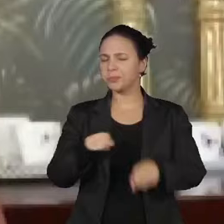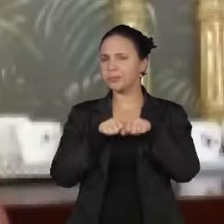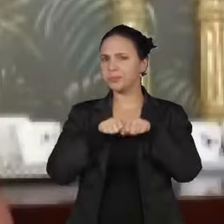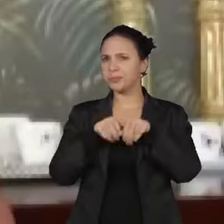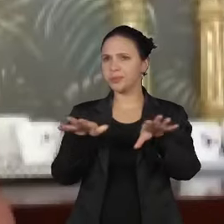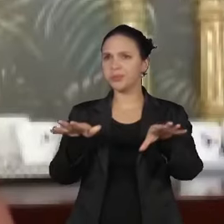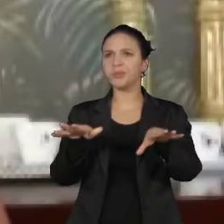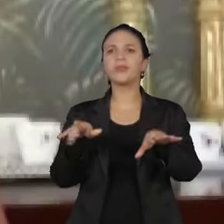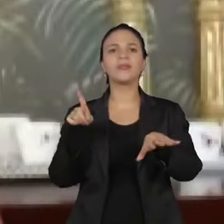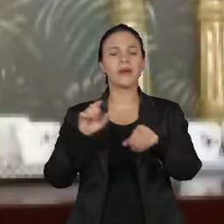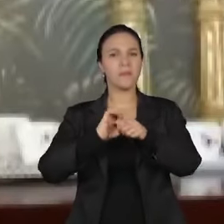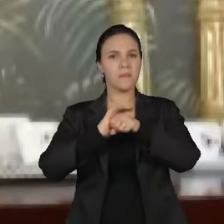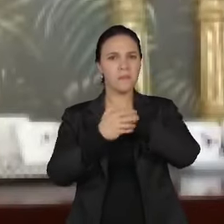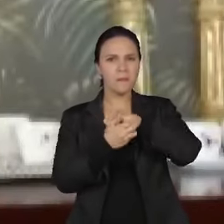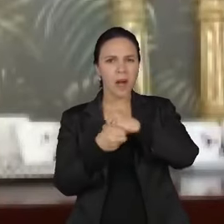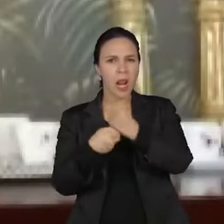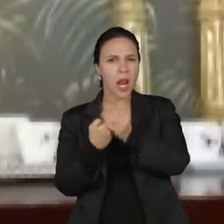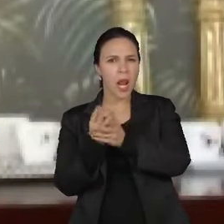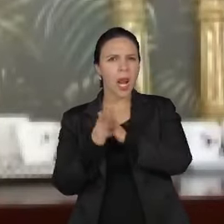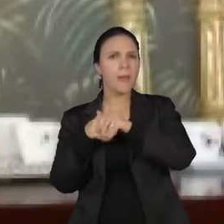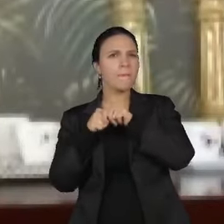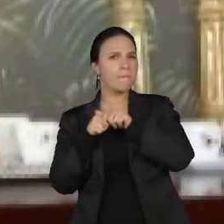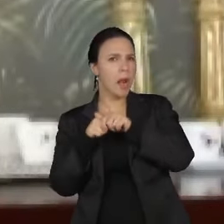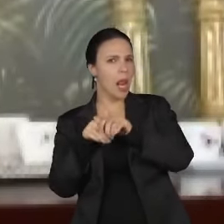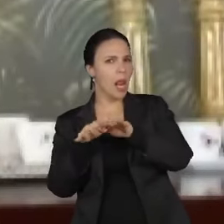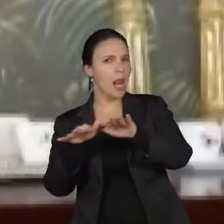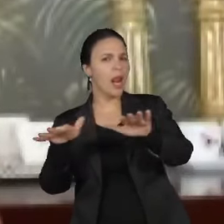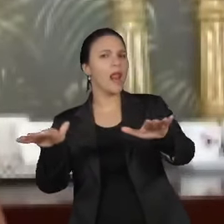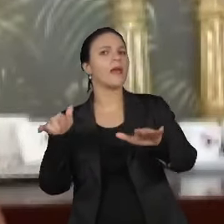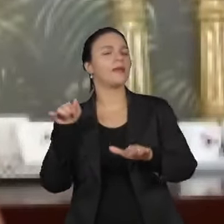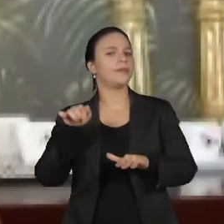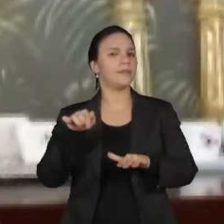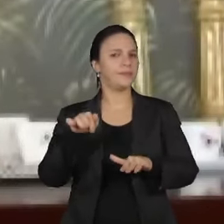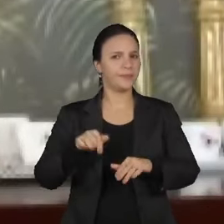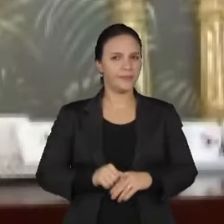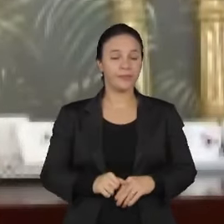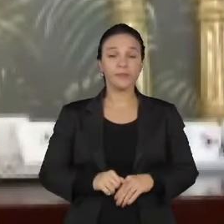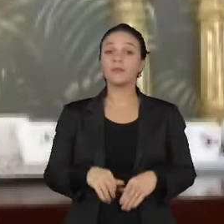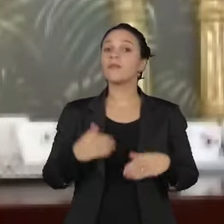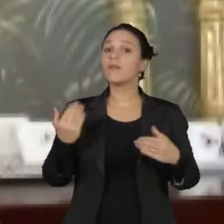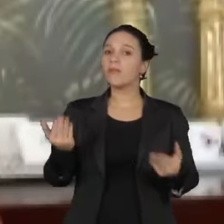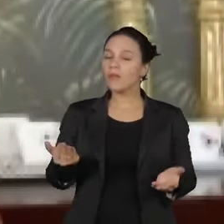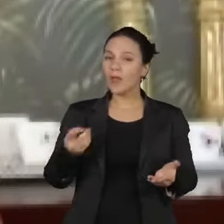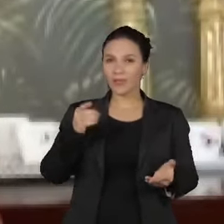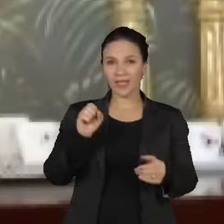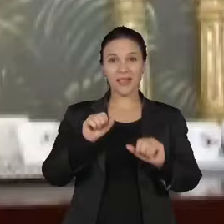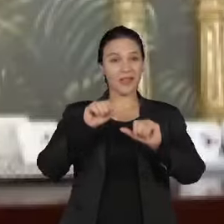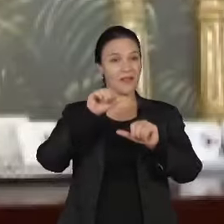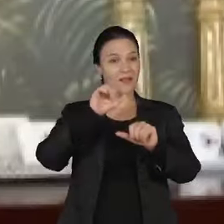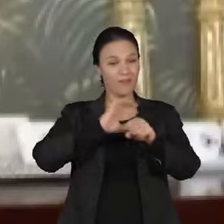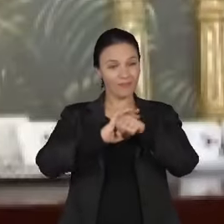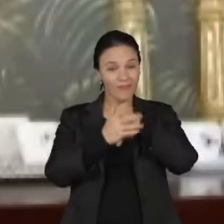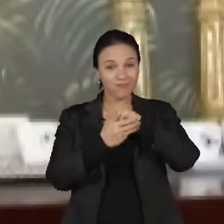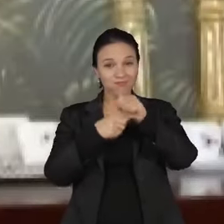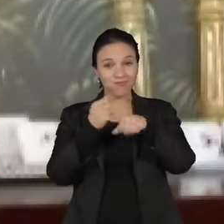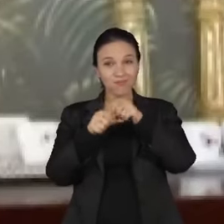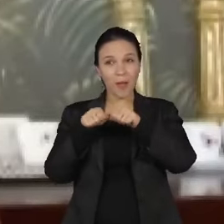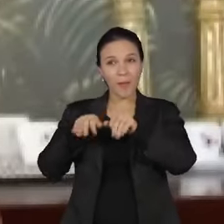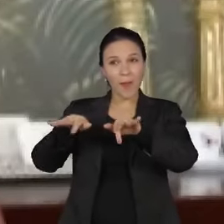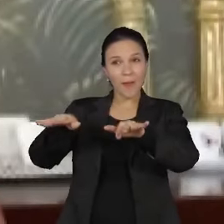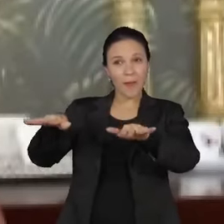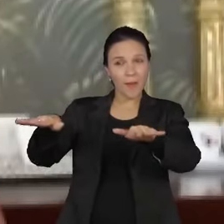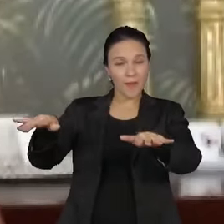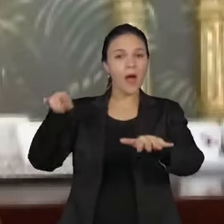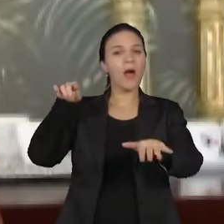ter mutações. É um vírus bastante propenso para isso. E quanto mais ele se transmite, mais ele consegue